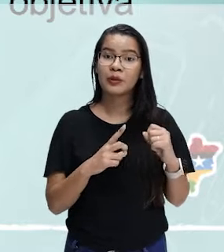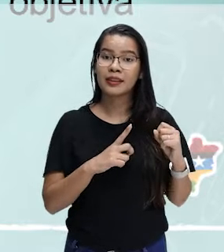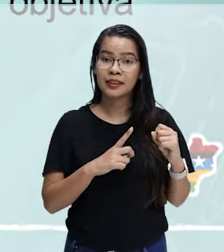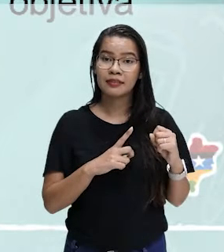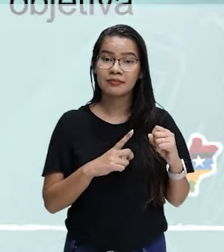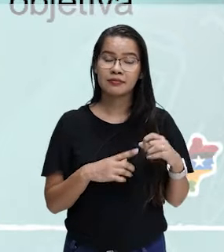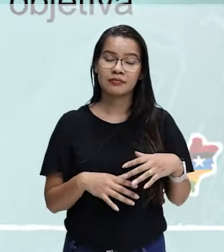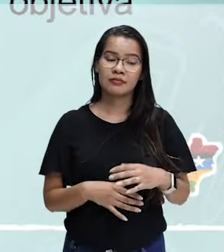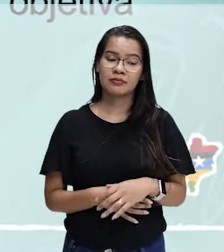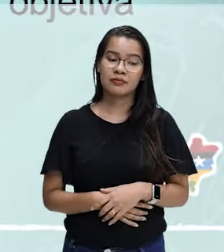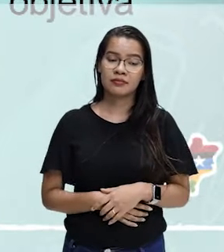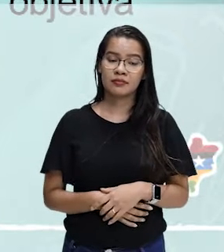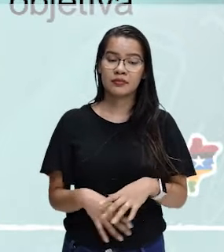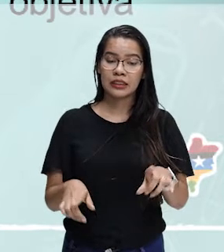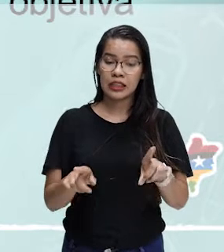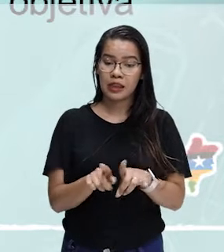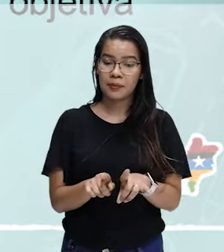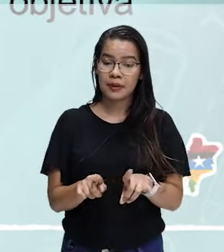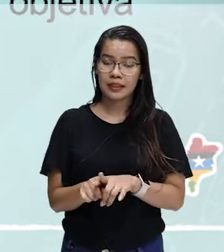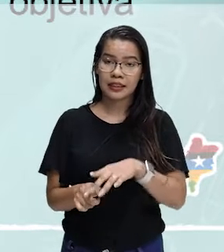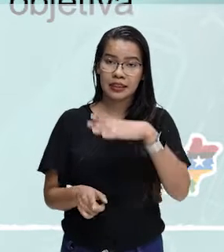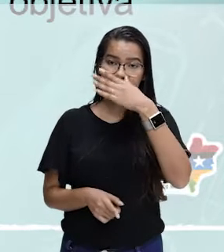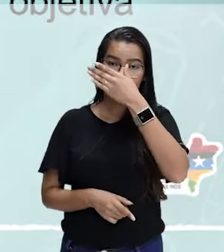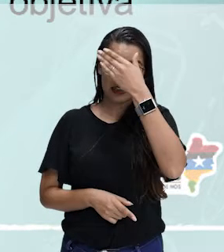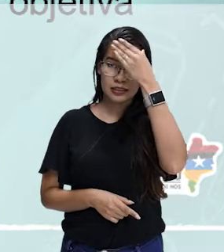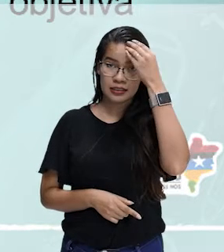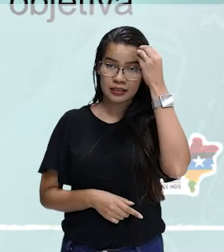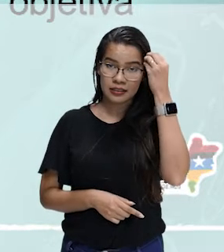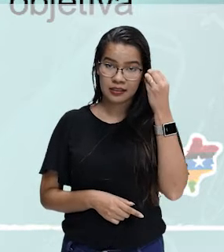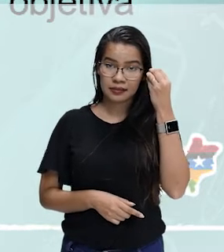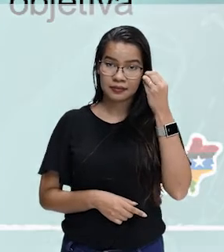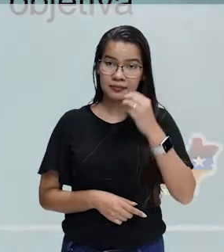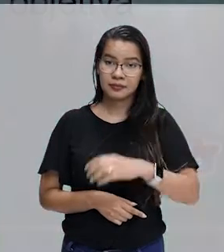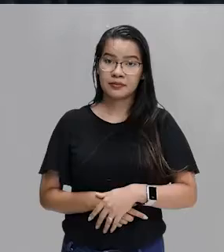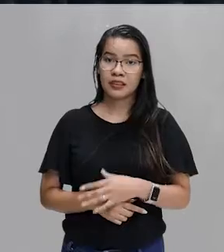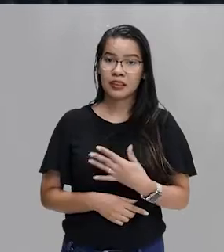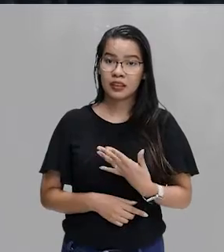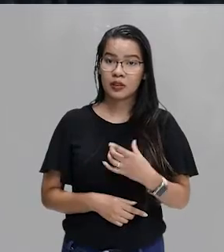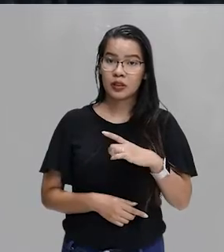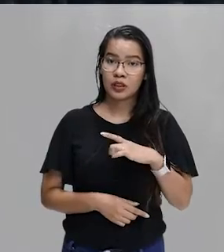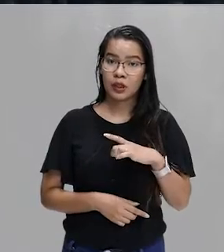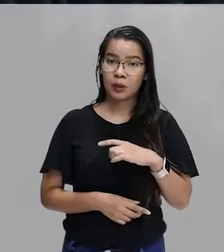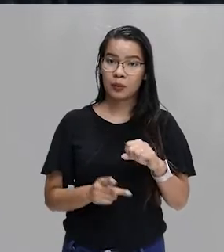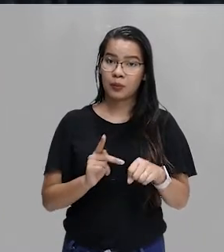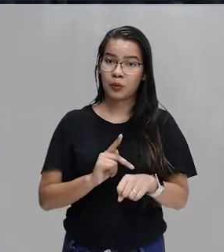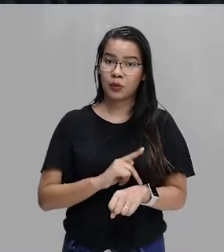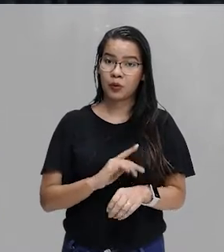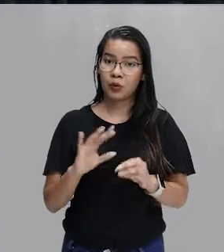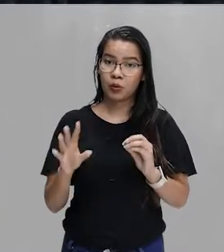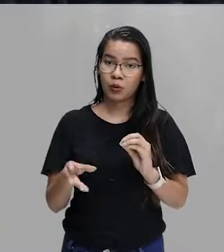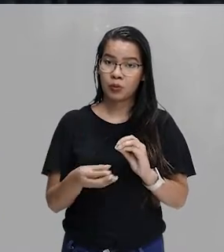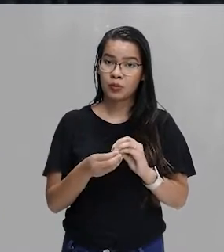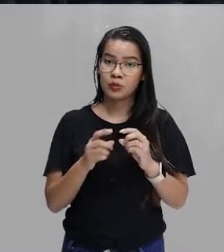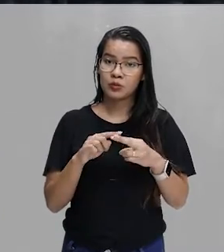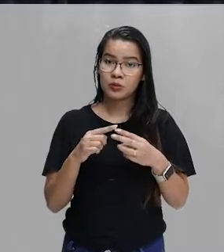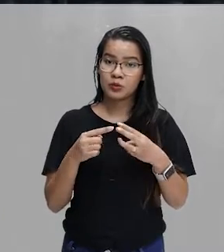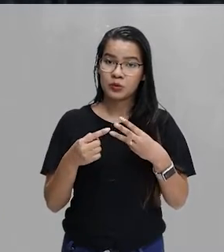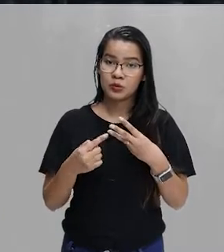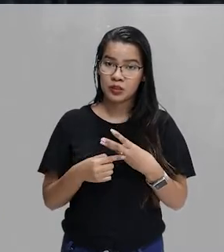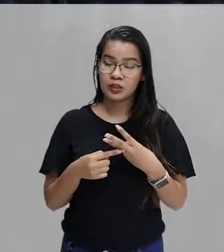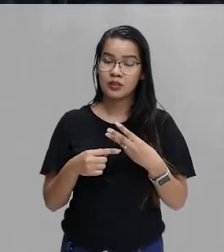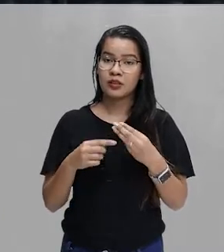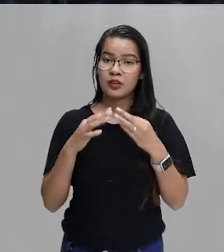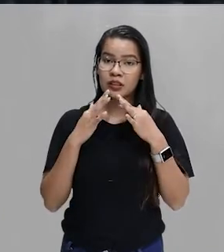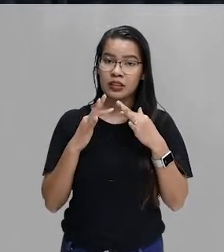E ainda, esquecesse. Eu tenho um período composto por 3 orações, olha.